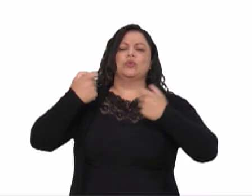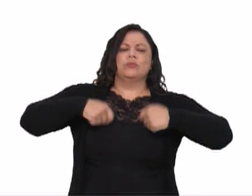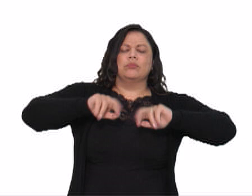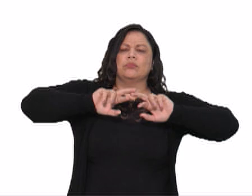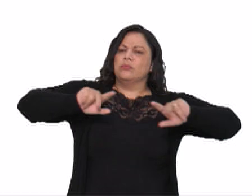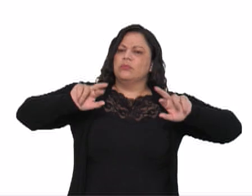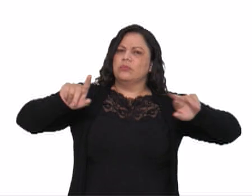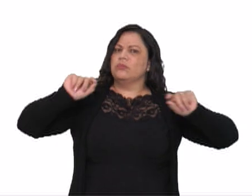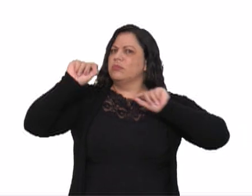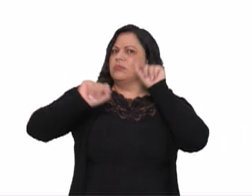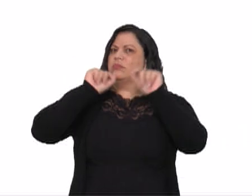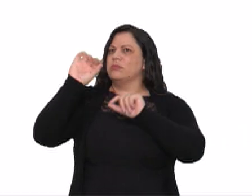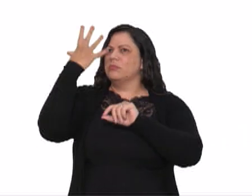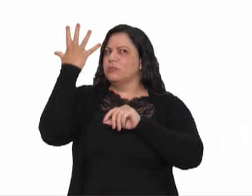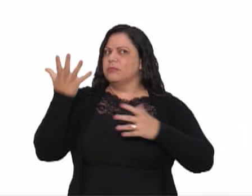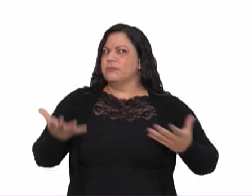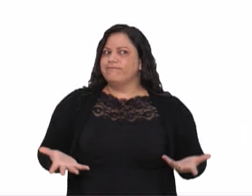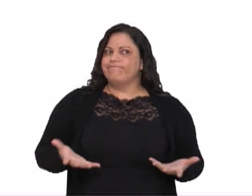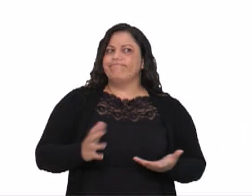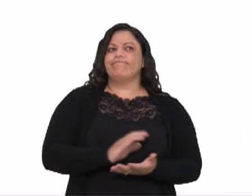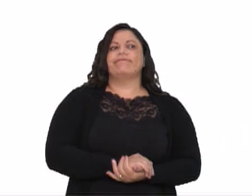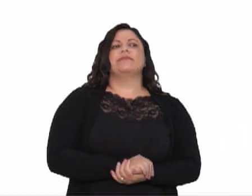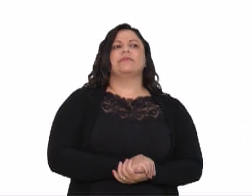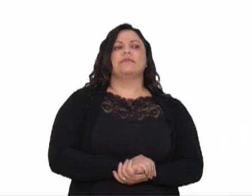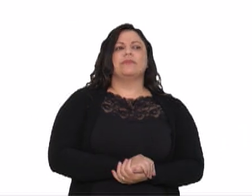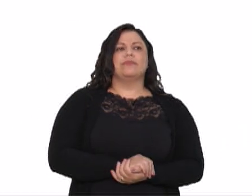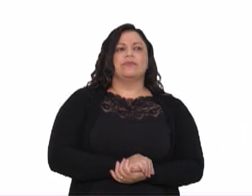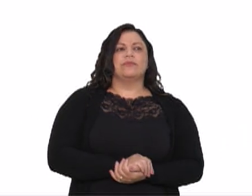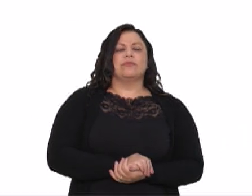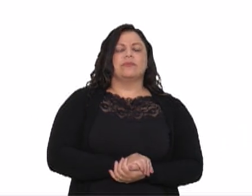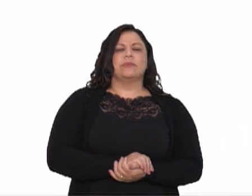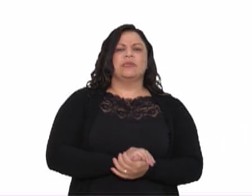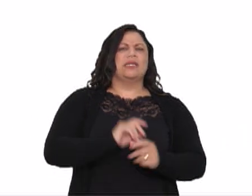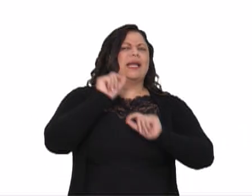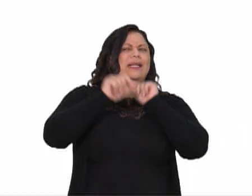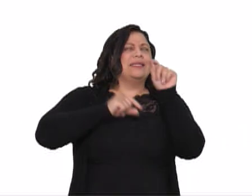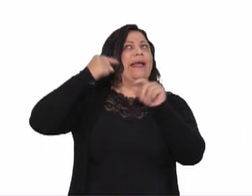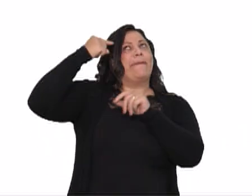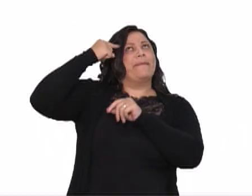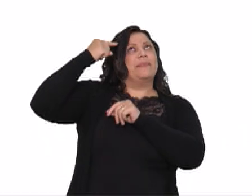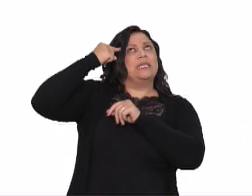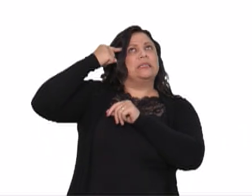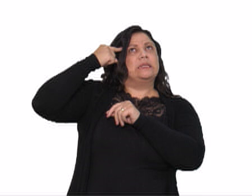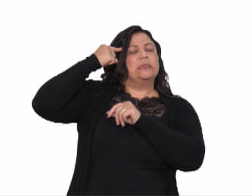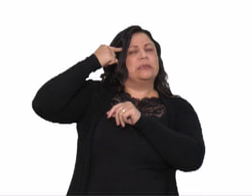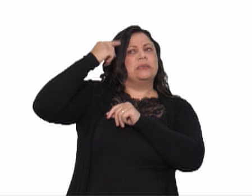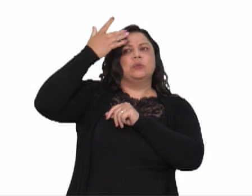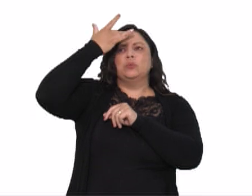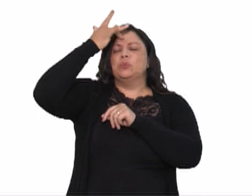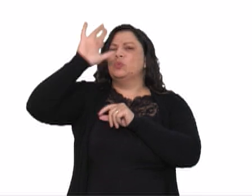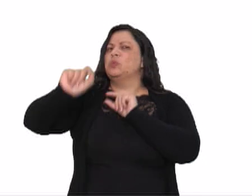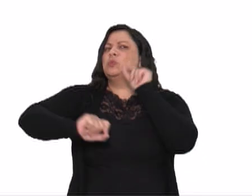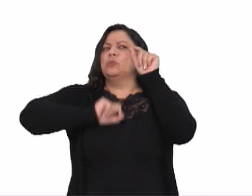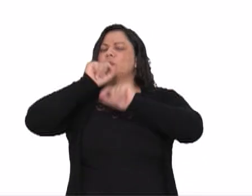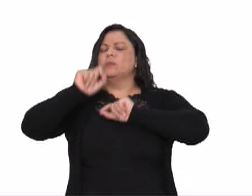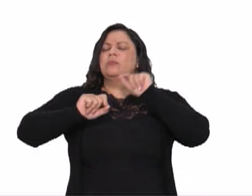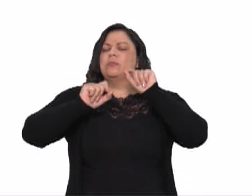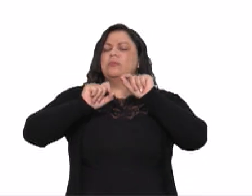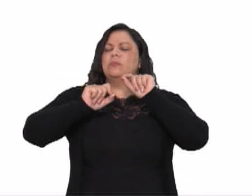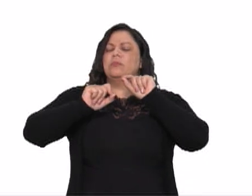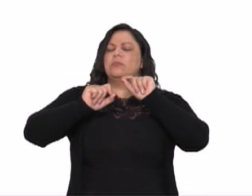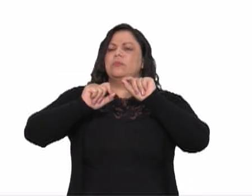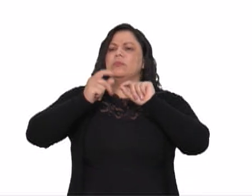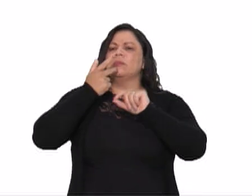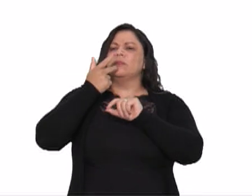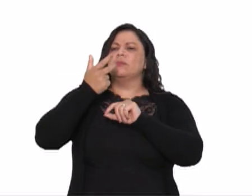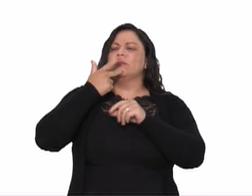alguma coisa vai ocorrer? É uma hesitação? Ele está pensando, ele não sabe ao certo o que vai dizer, será? Ou